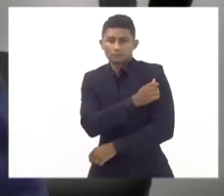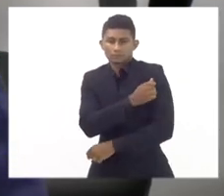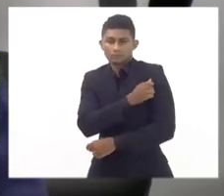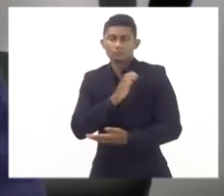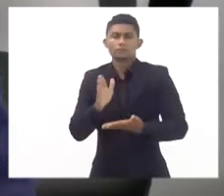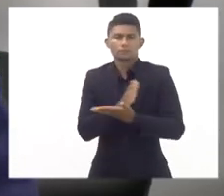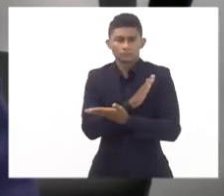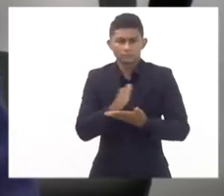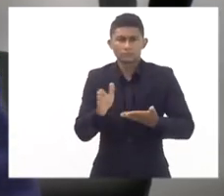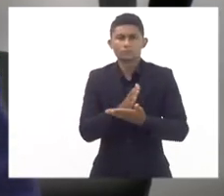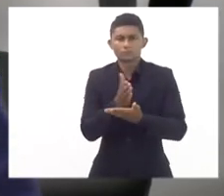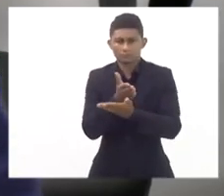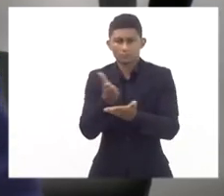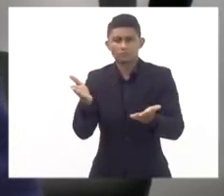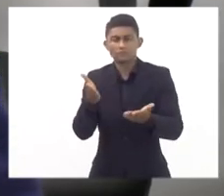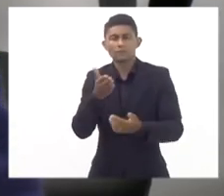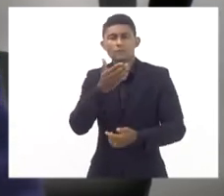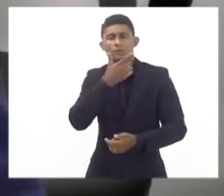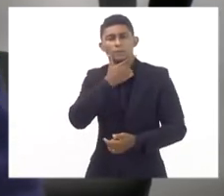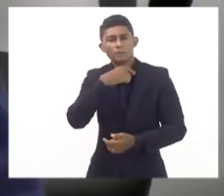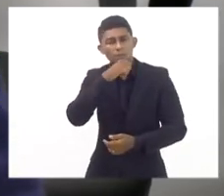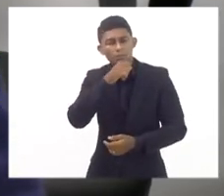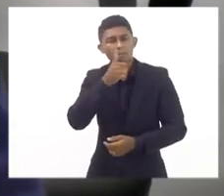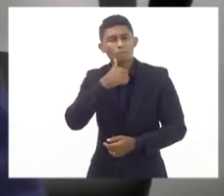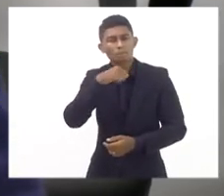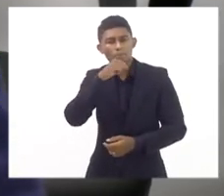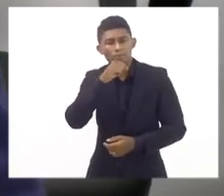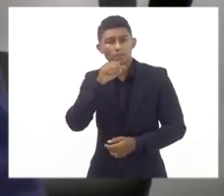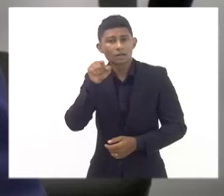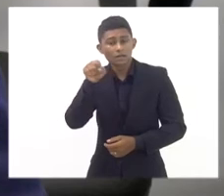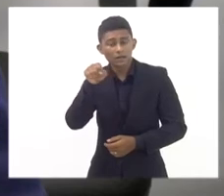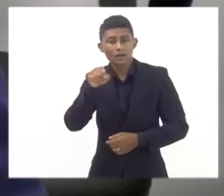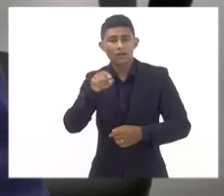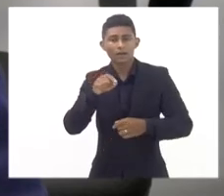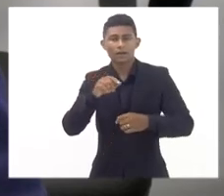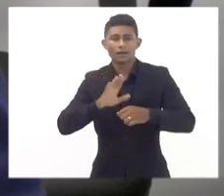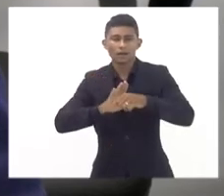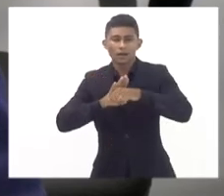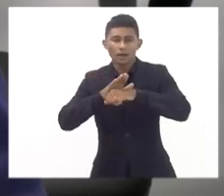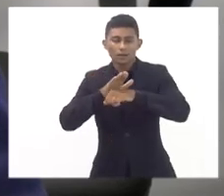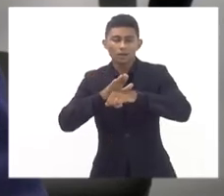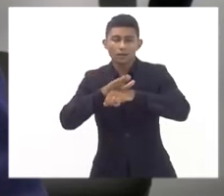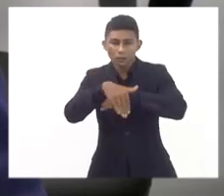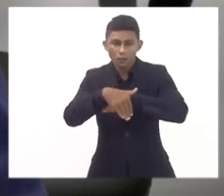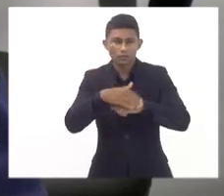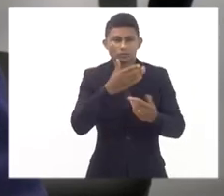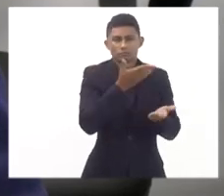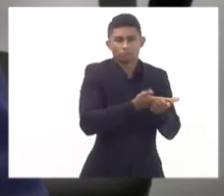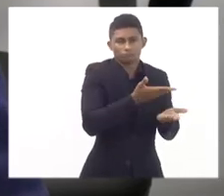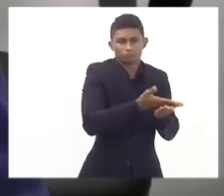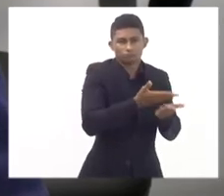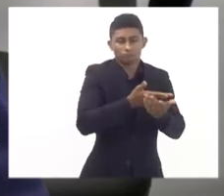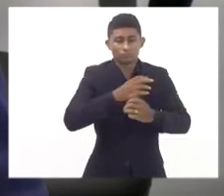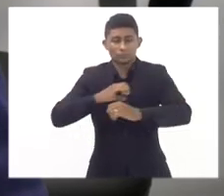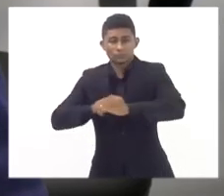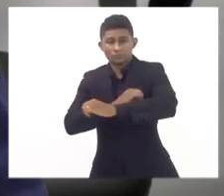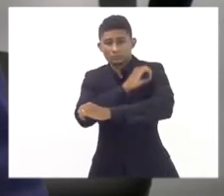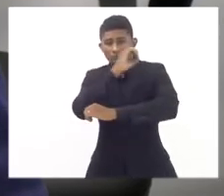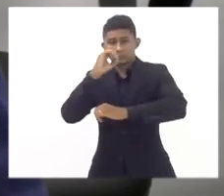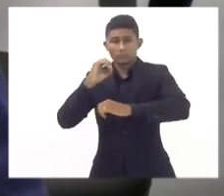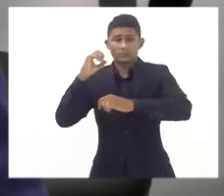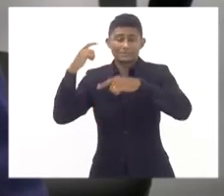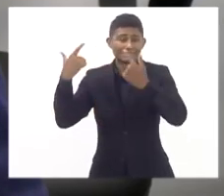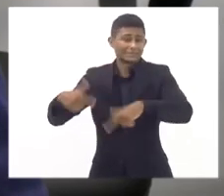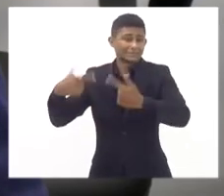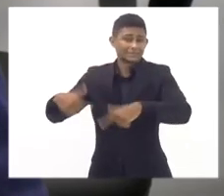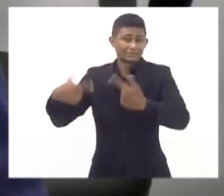mães, que trabalham, que todo mundo disse aqui, no turno da noite, que tem que estudar no turno da noite, que trabalham o dia inteiro. E